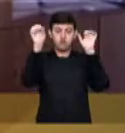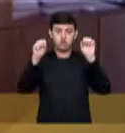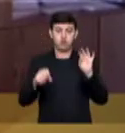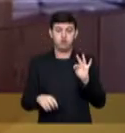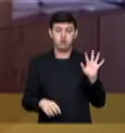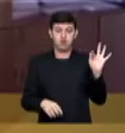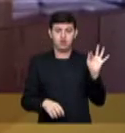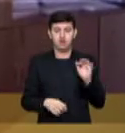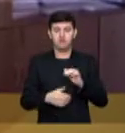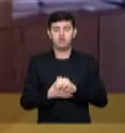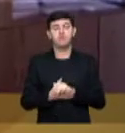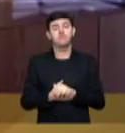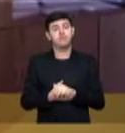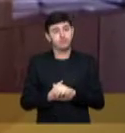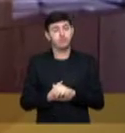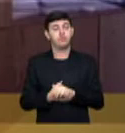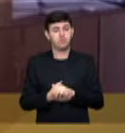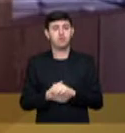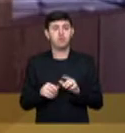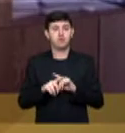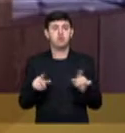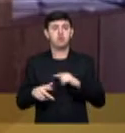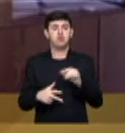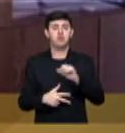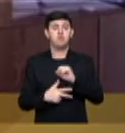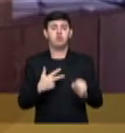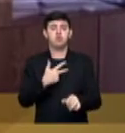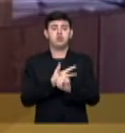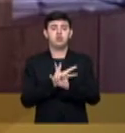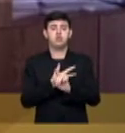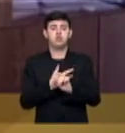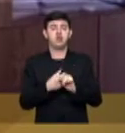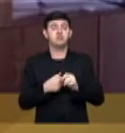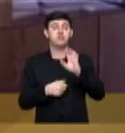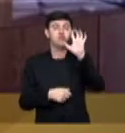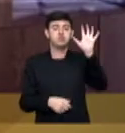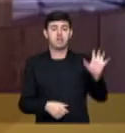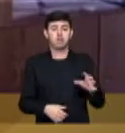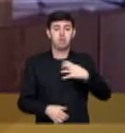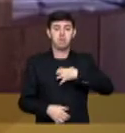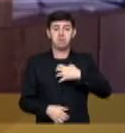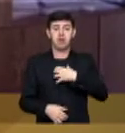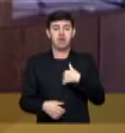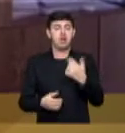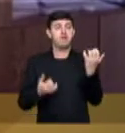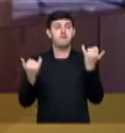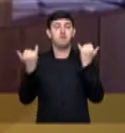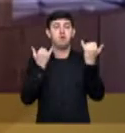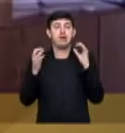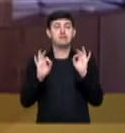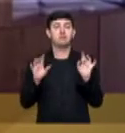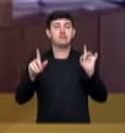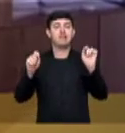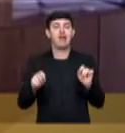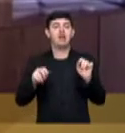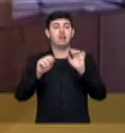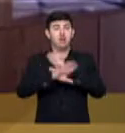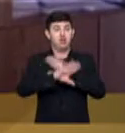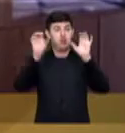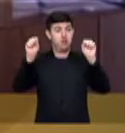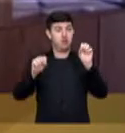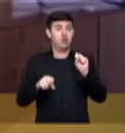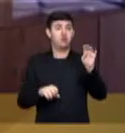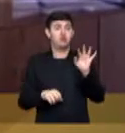Federal, onde o Legislativo Estadual sequer se deu o trabalho de prestar informações à Suprema Corte quando indagado